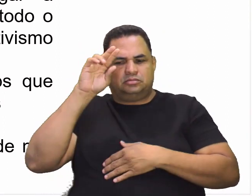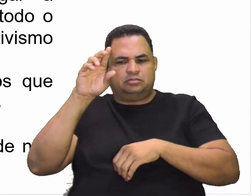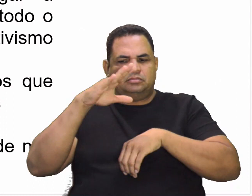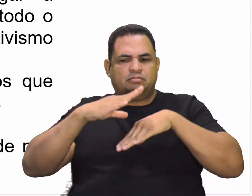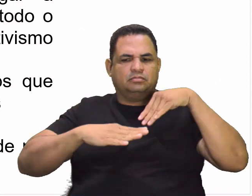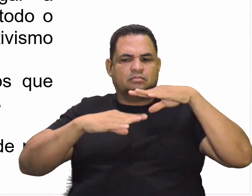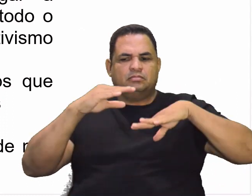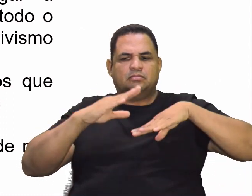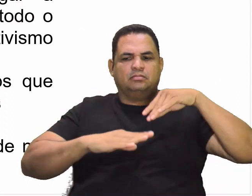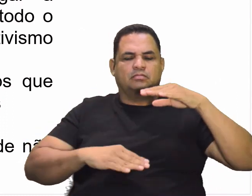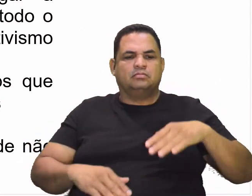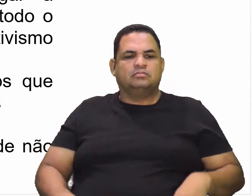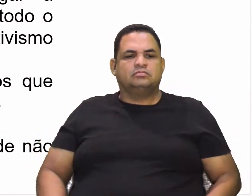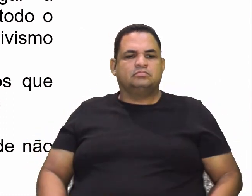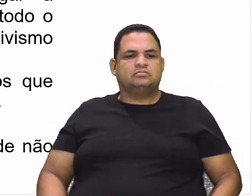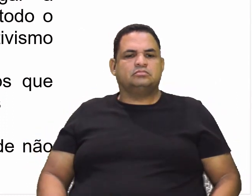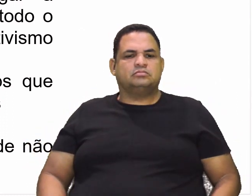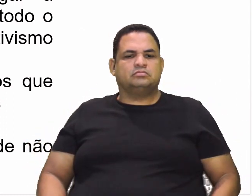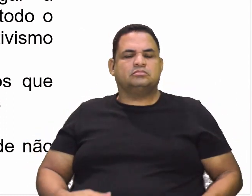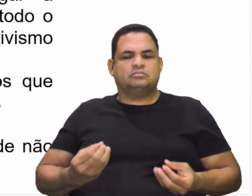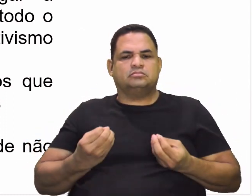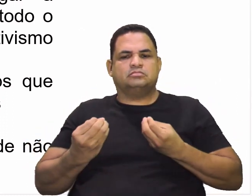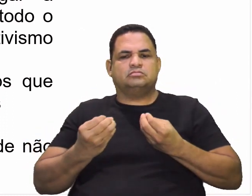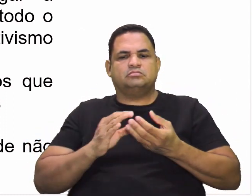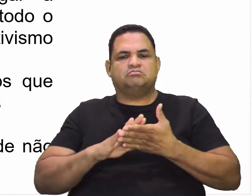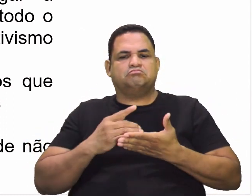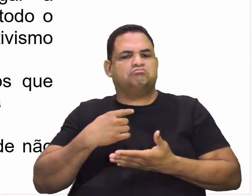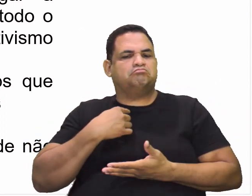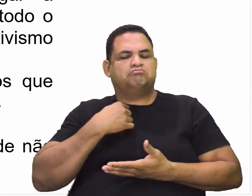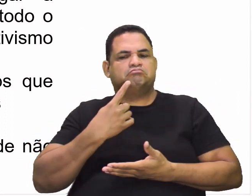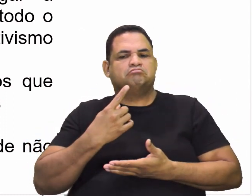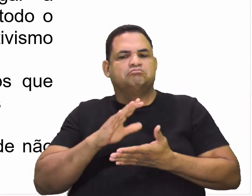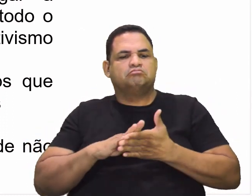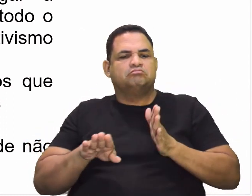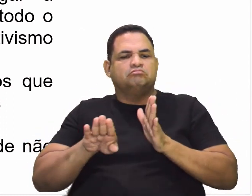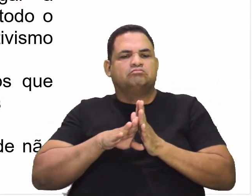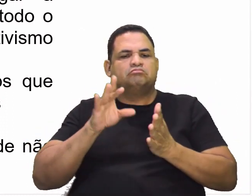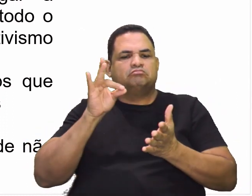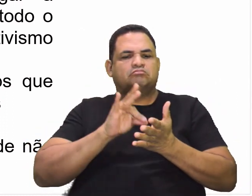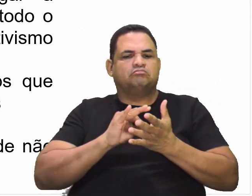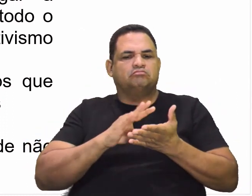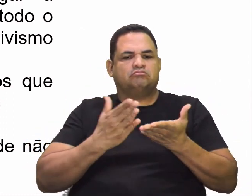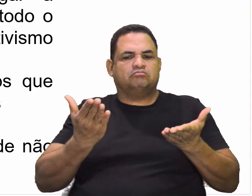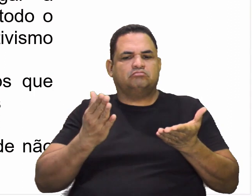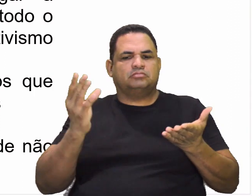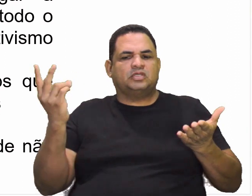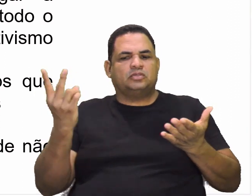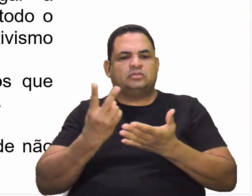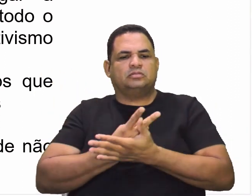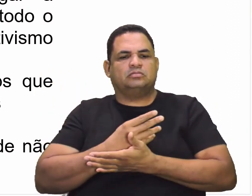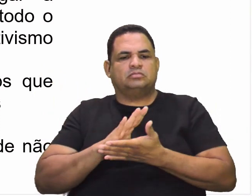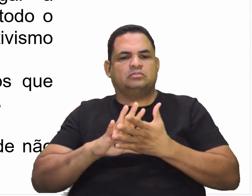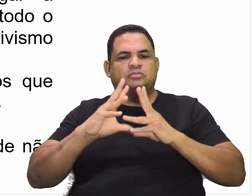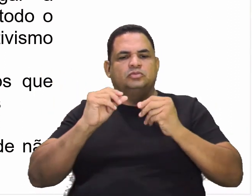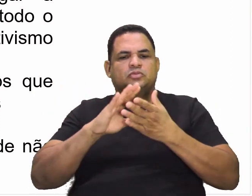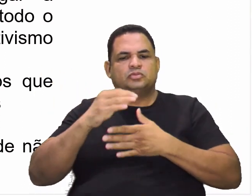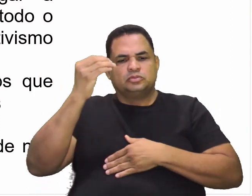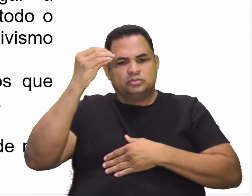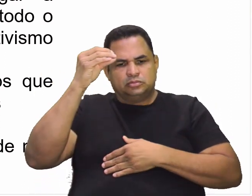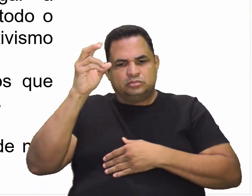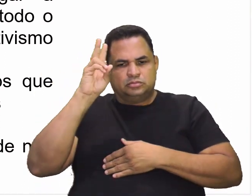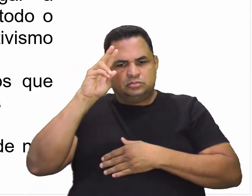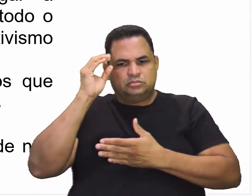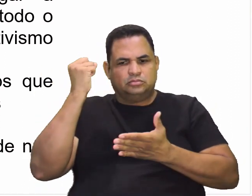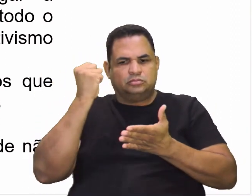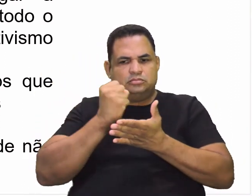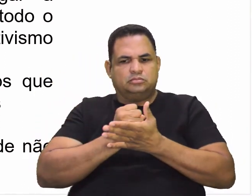historiador. Como se percebe ser impossível chegar à verdade fácil que realmente aconteceu, todo o conhecimento histórico